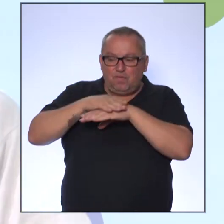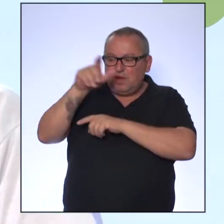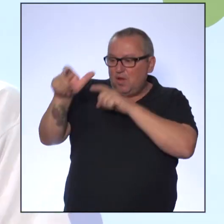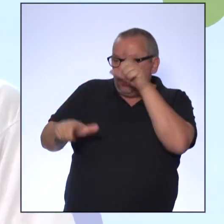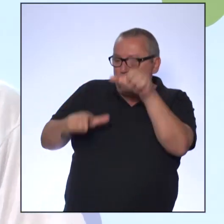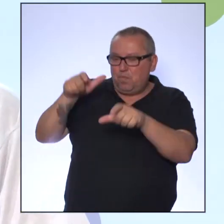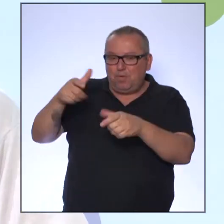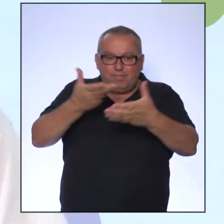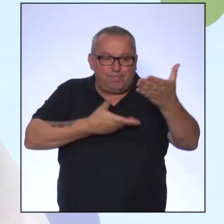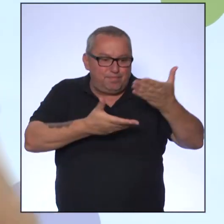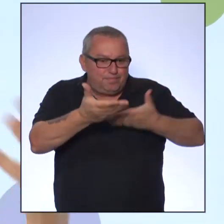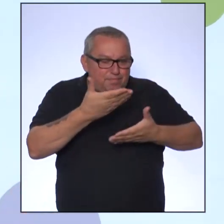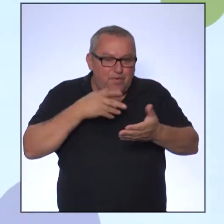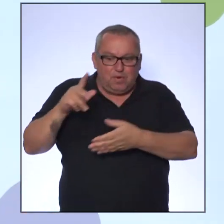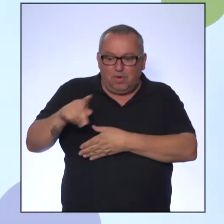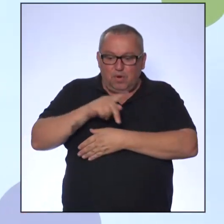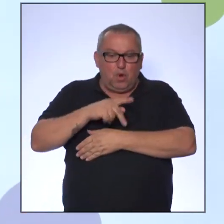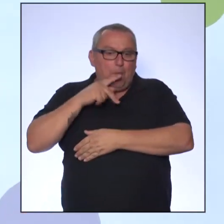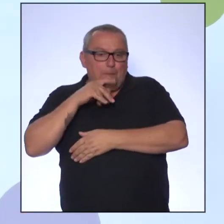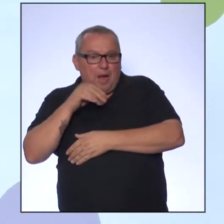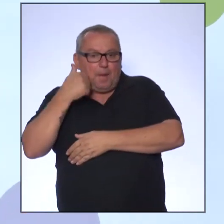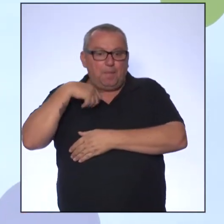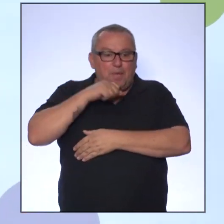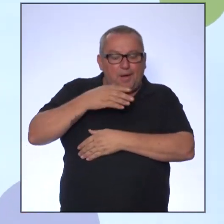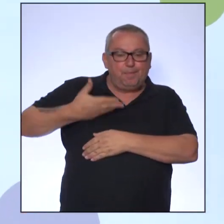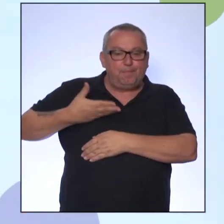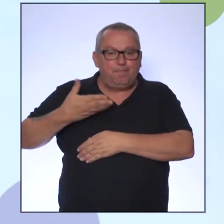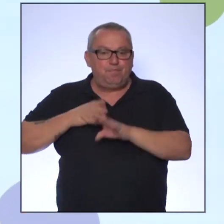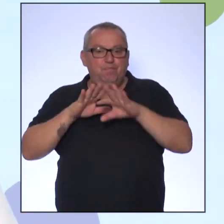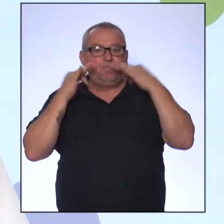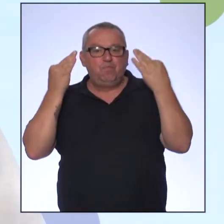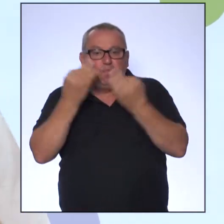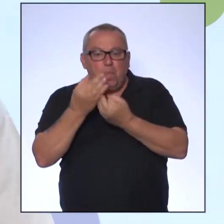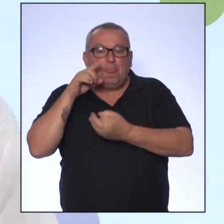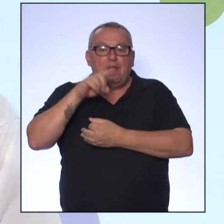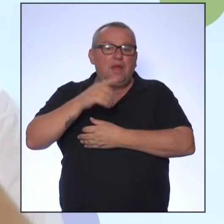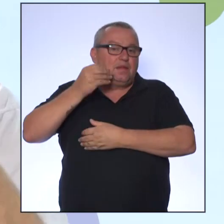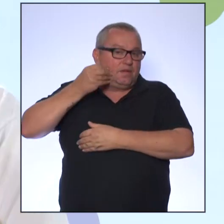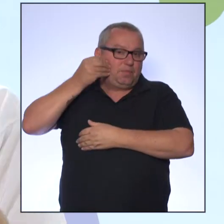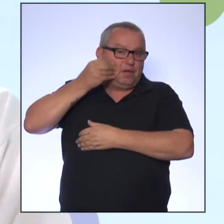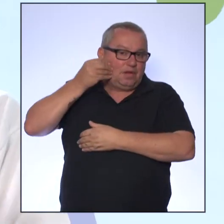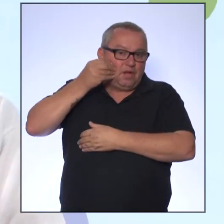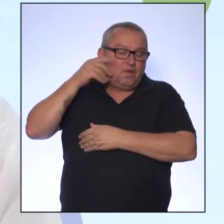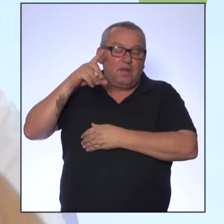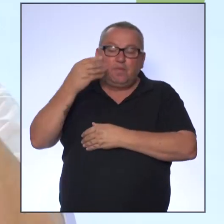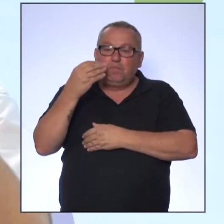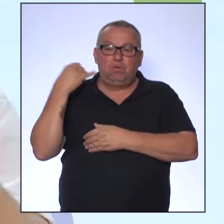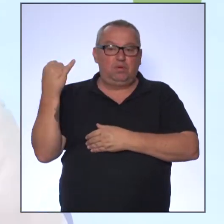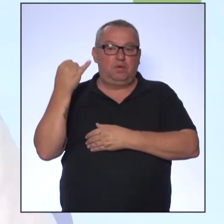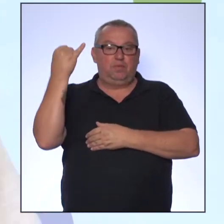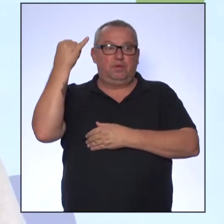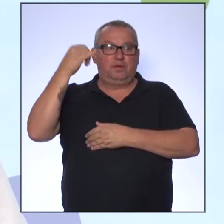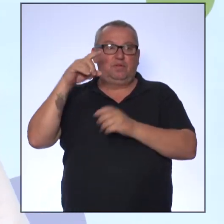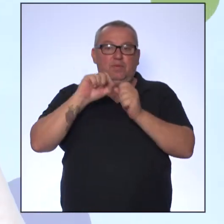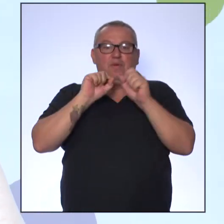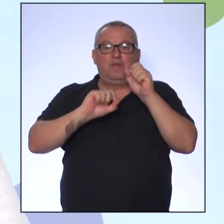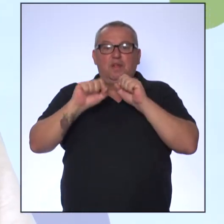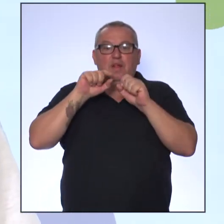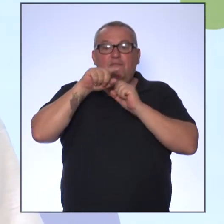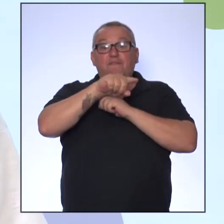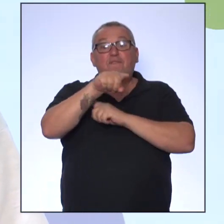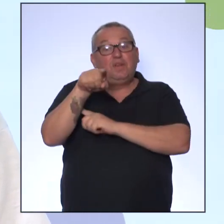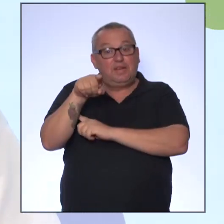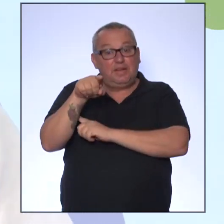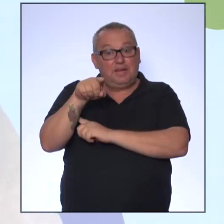pessoas, com professores, com seus pais, colegas, e essas vivências, elas vão ser muito importantes para fazer